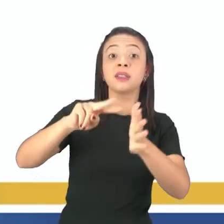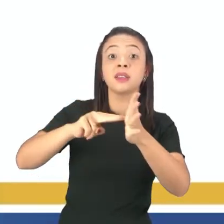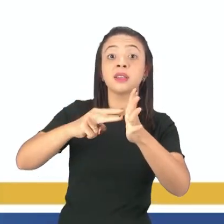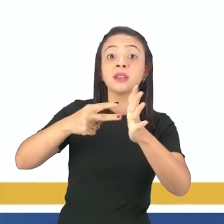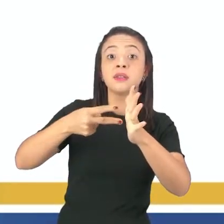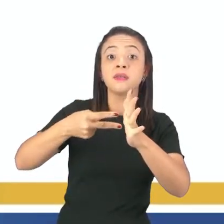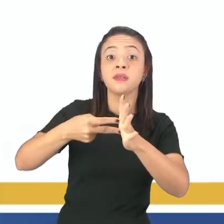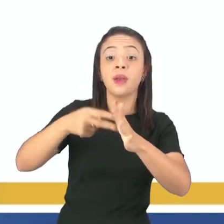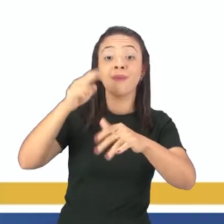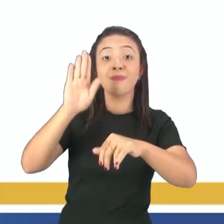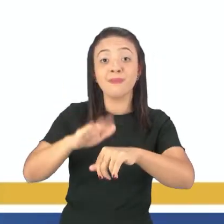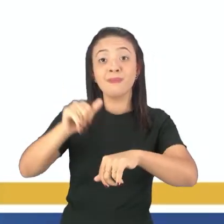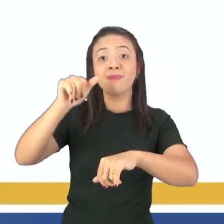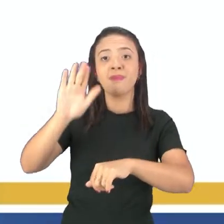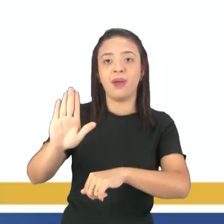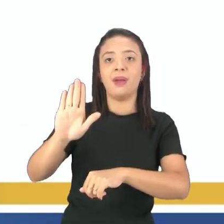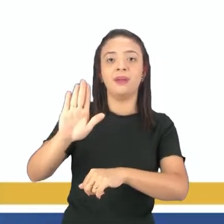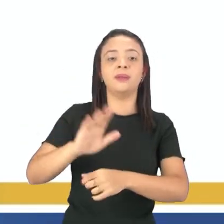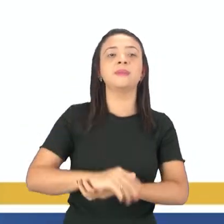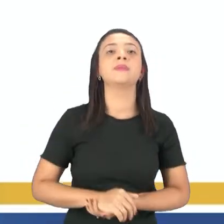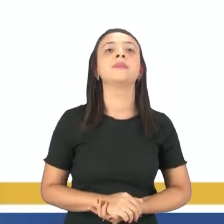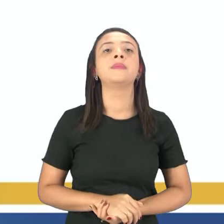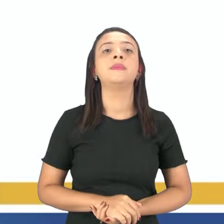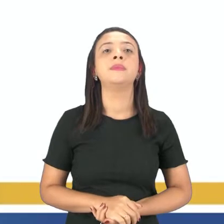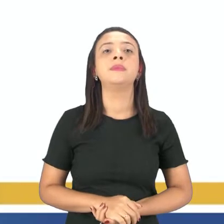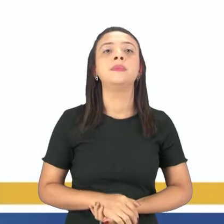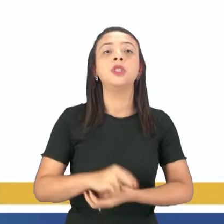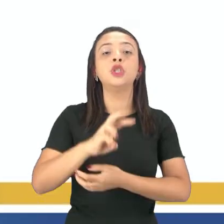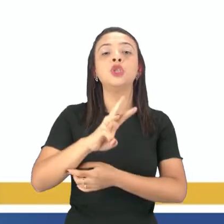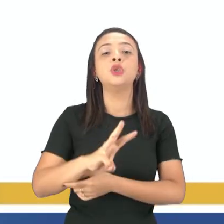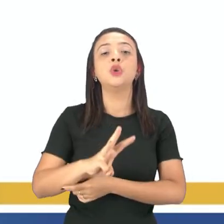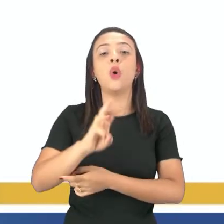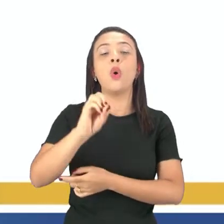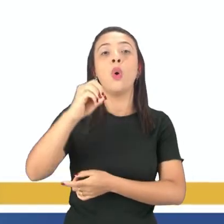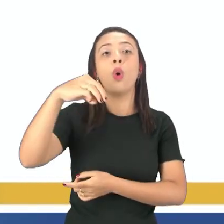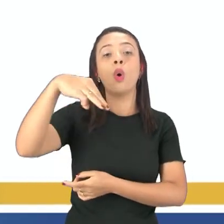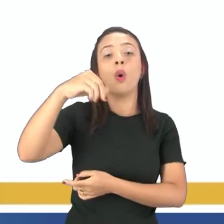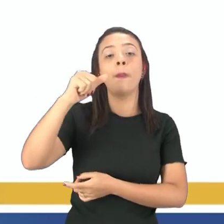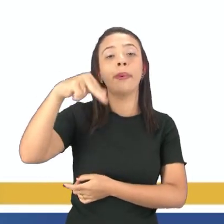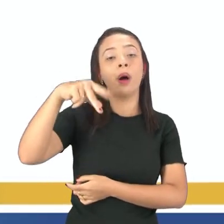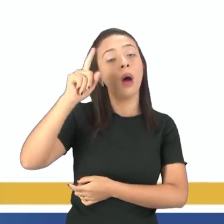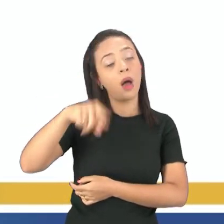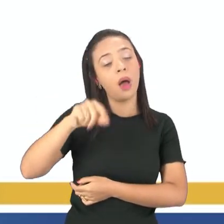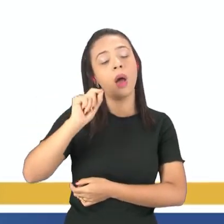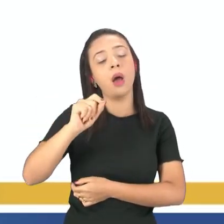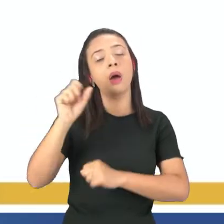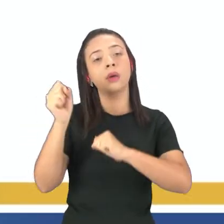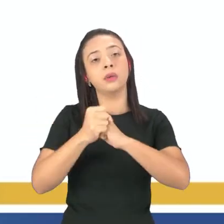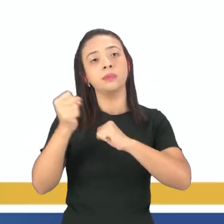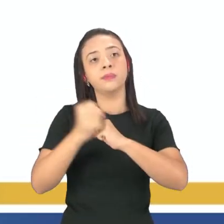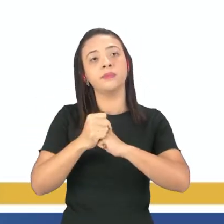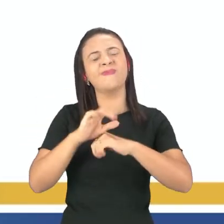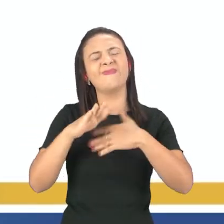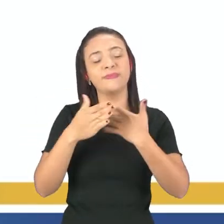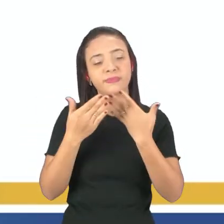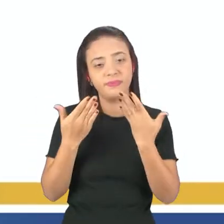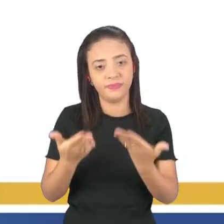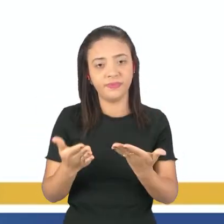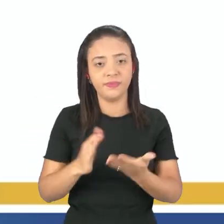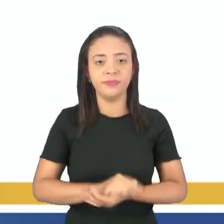significar mais, certo? Woman é o nosso substantivo in the world. Então,